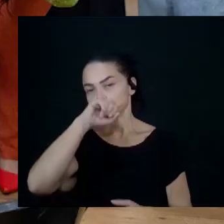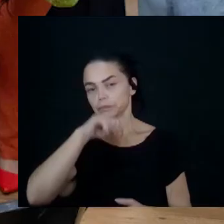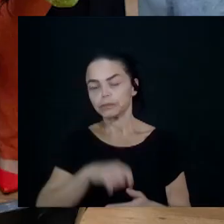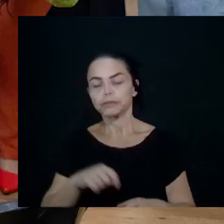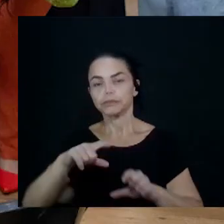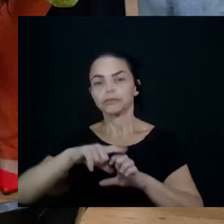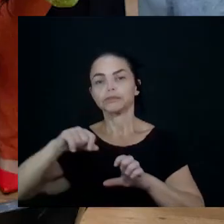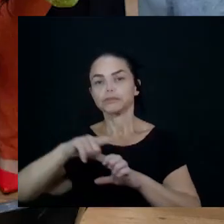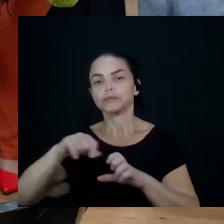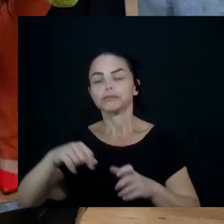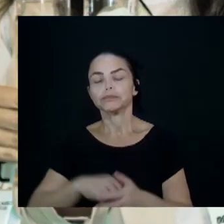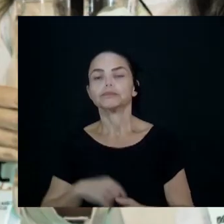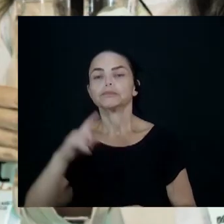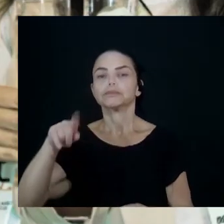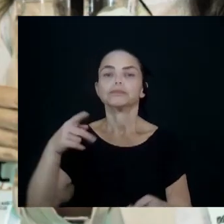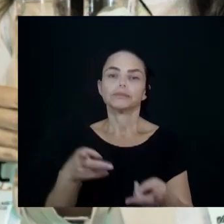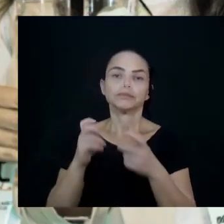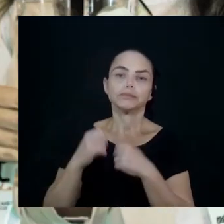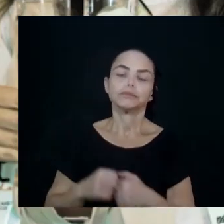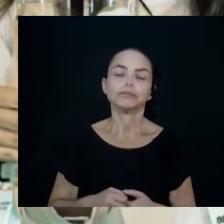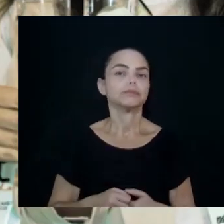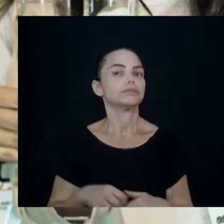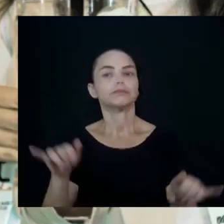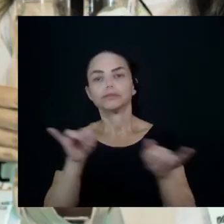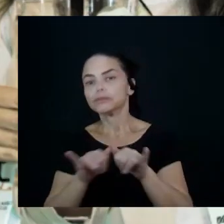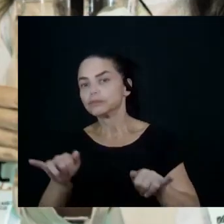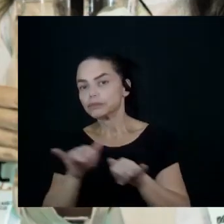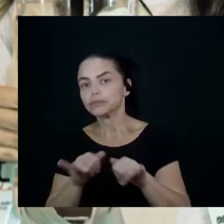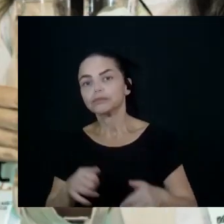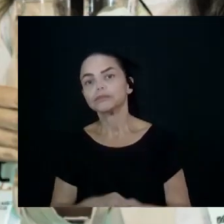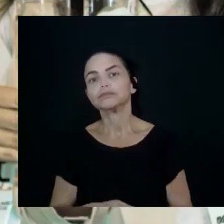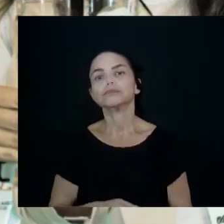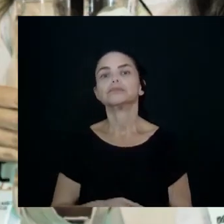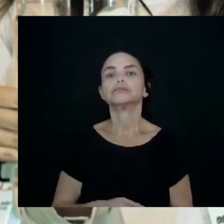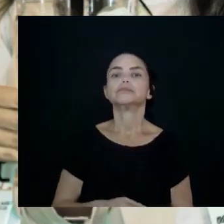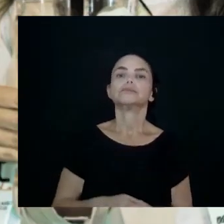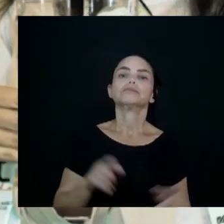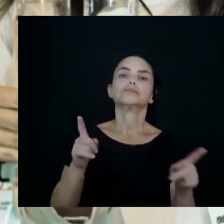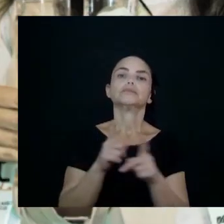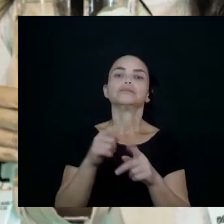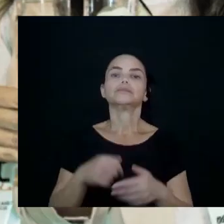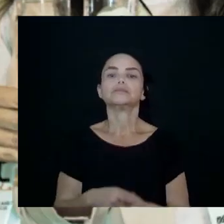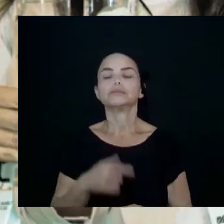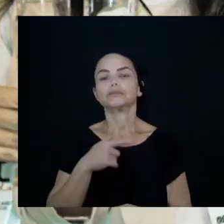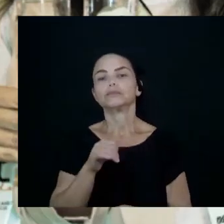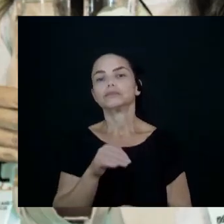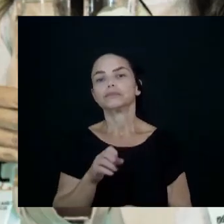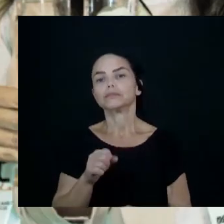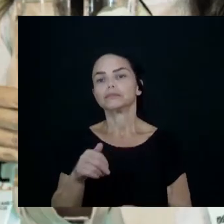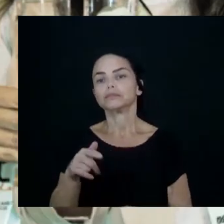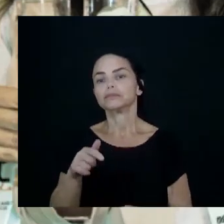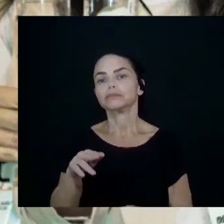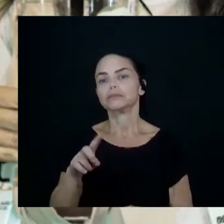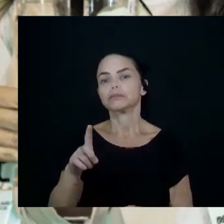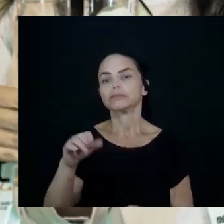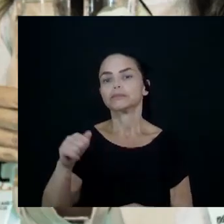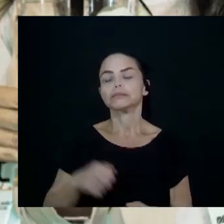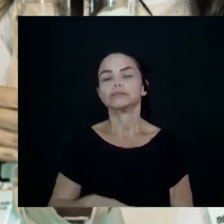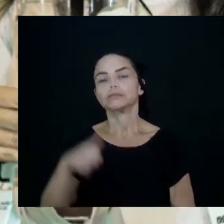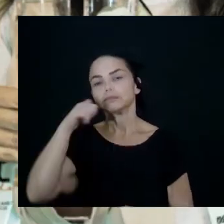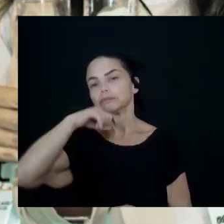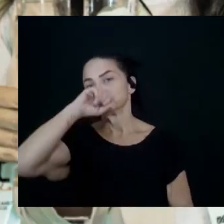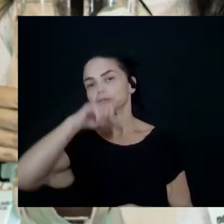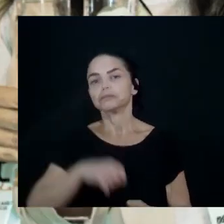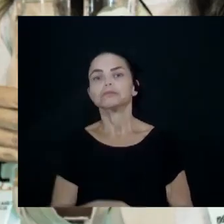depois a gente percebeu que nada é por acaso, que ESME pode ser uma abreviação da palavra esmeralda, porque para nós, todas as mães empreendedoras